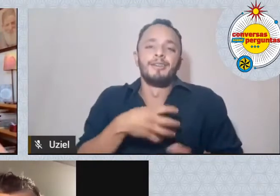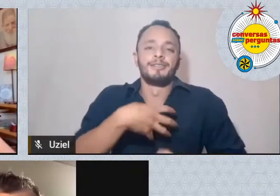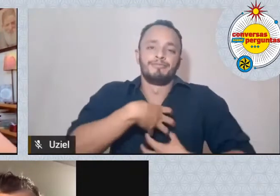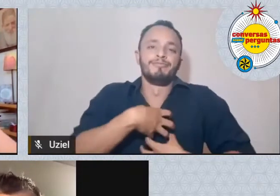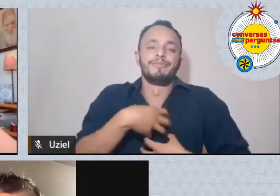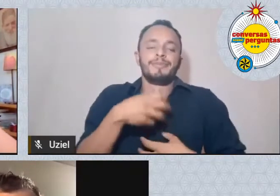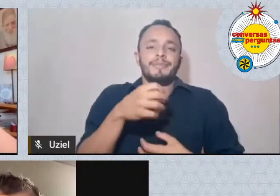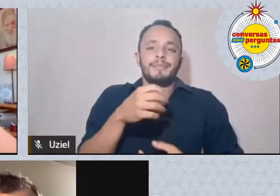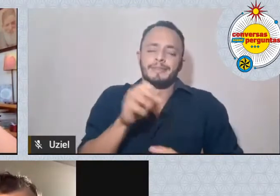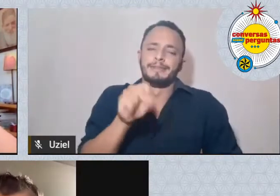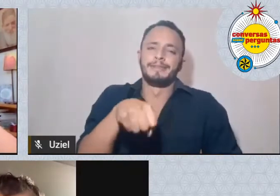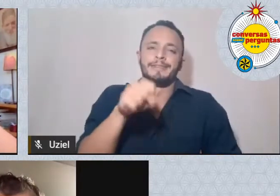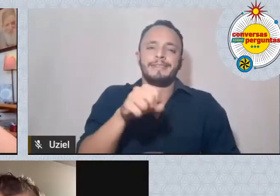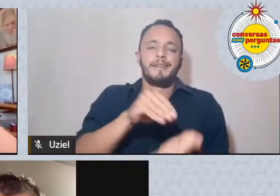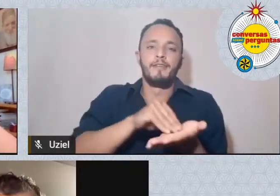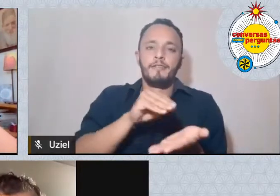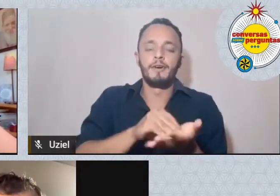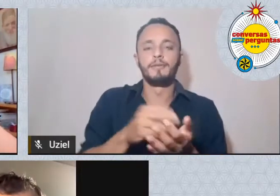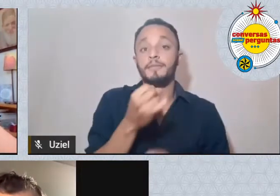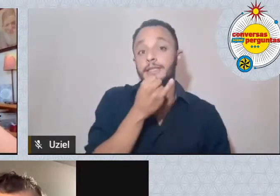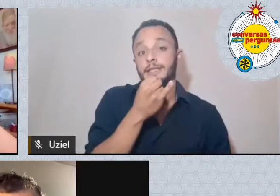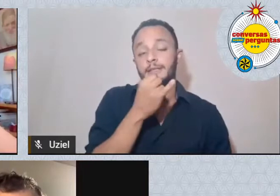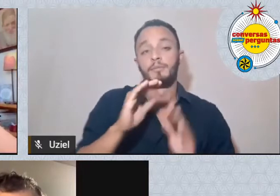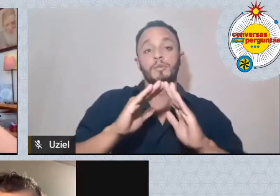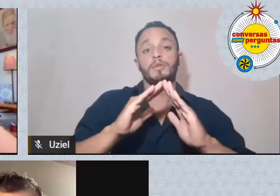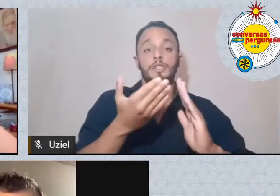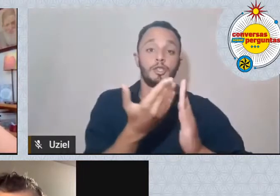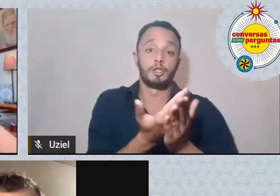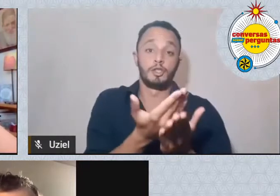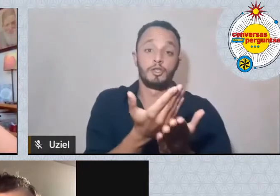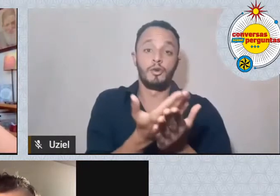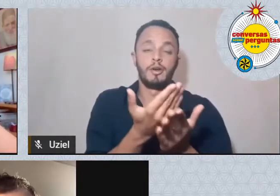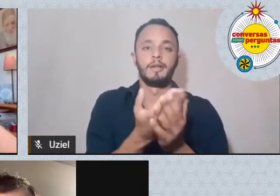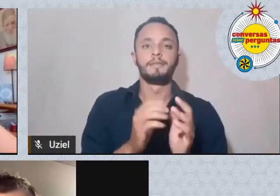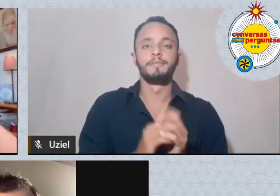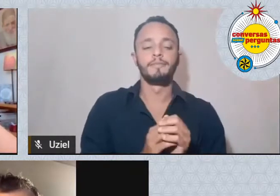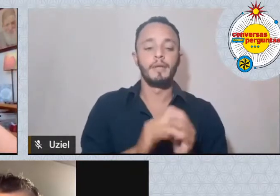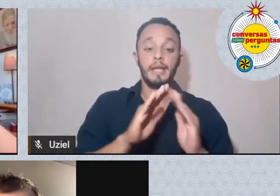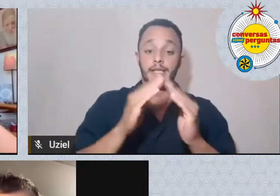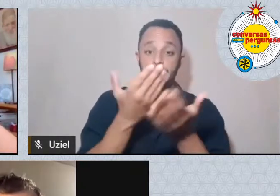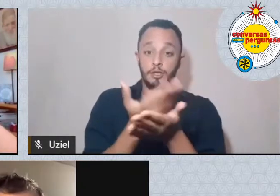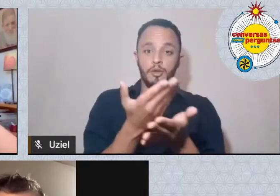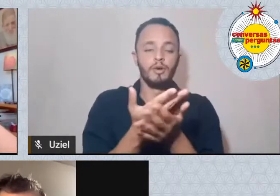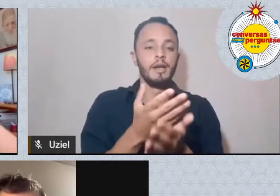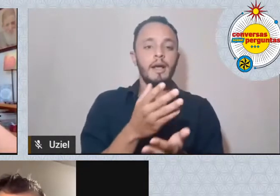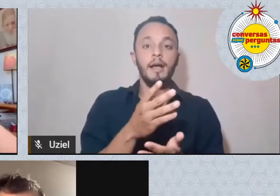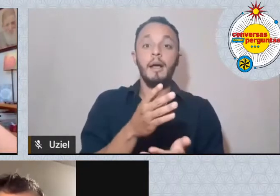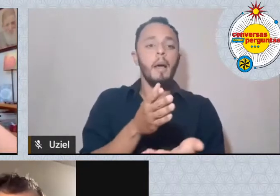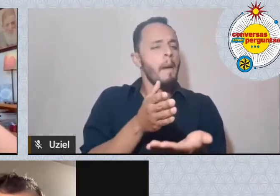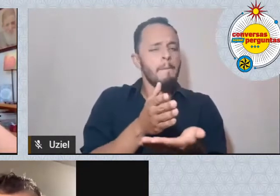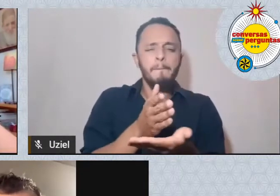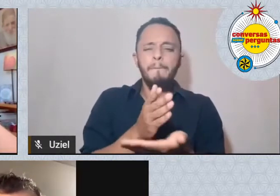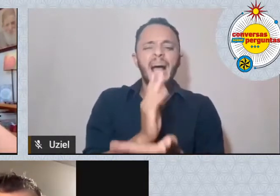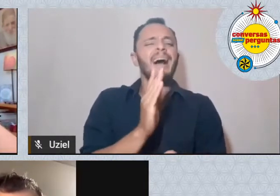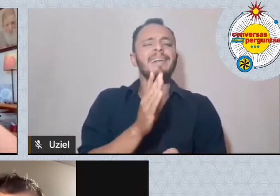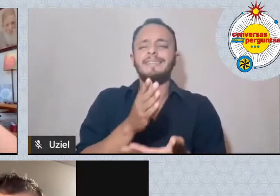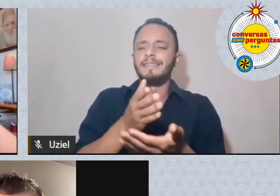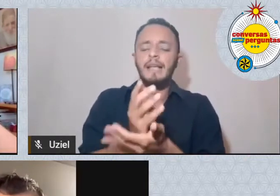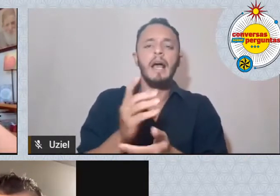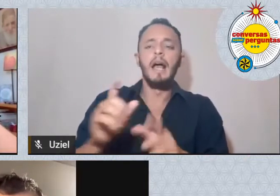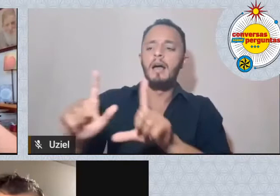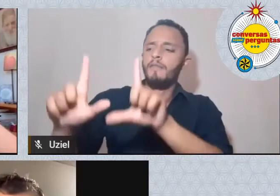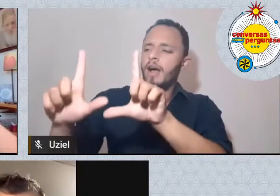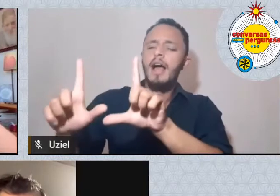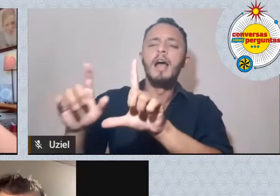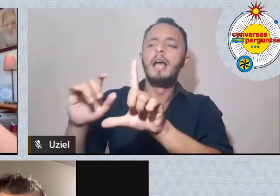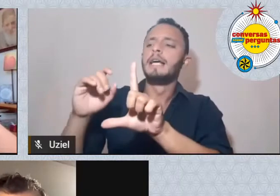o contexto assim de escola, né? Quando começou todo mundo, haha, passa as aulas para o formato